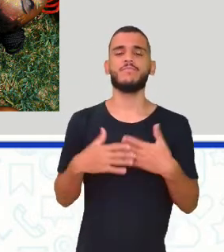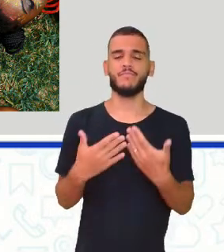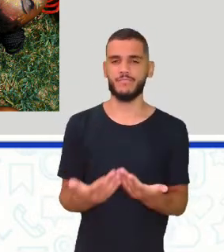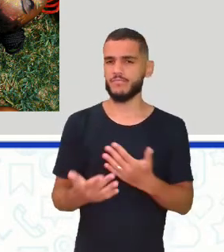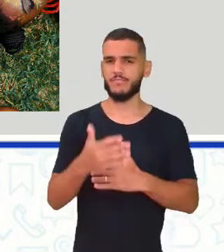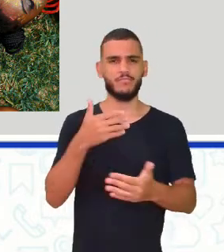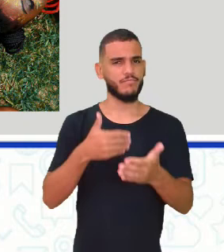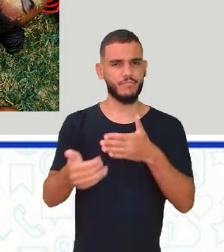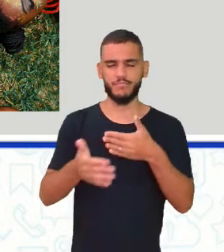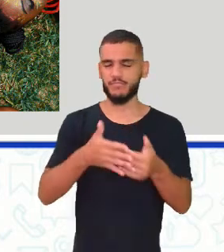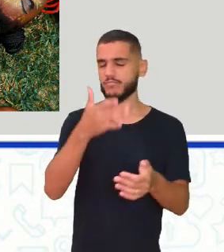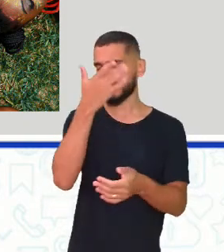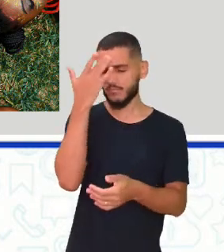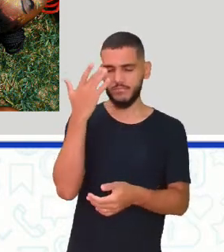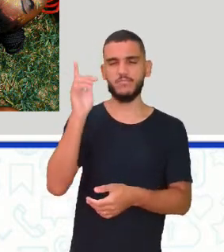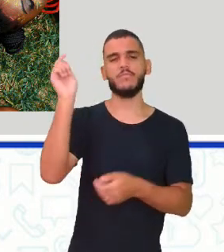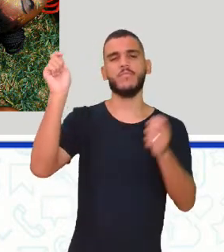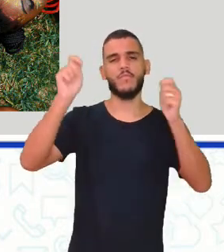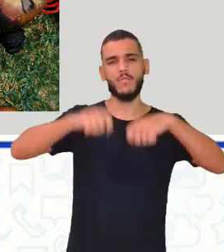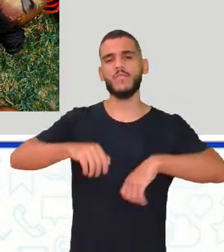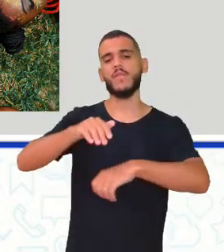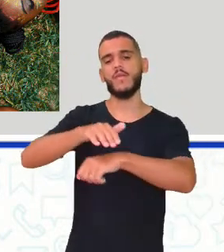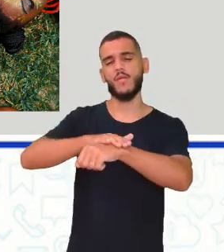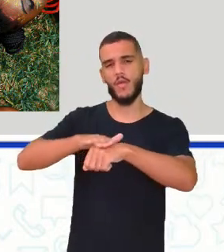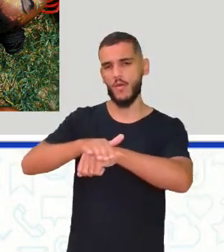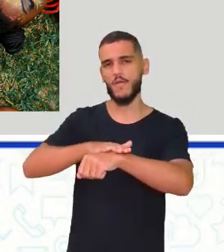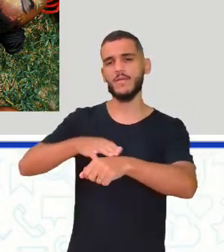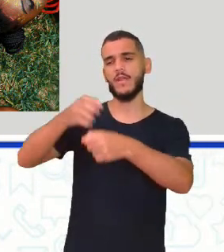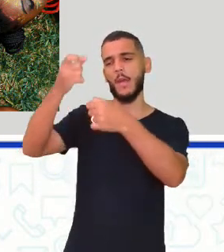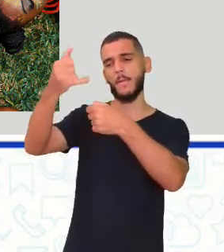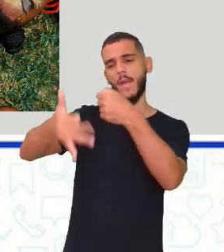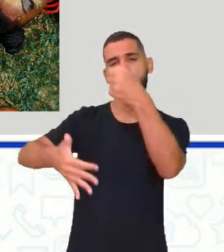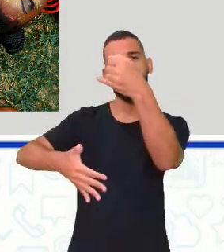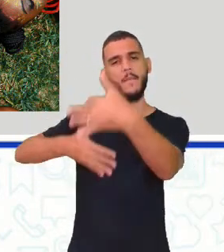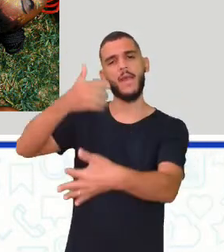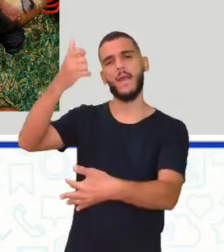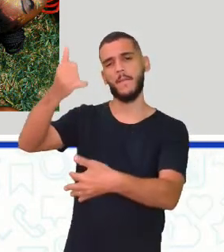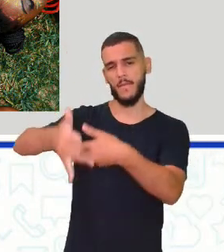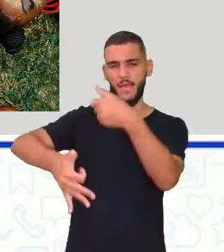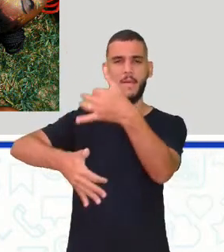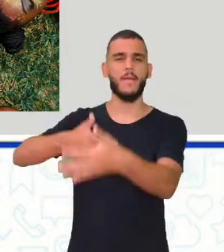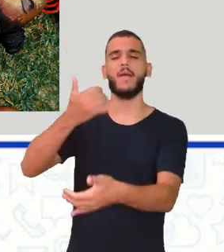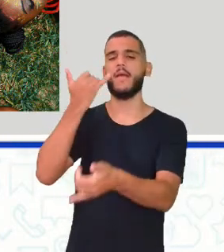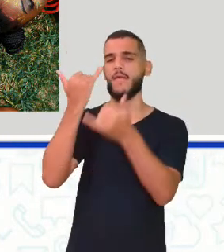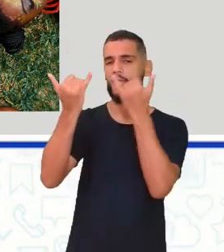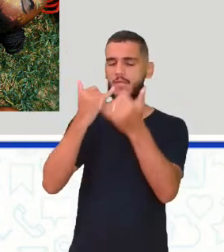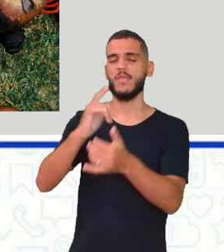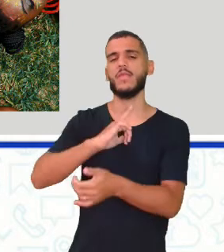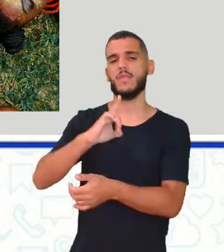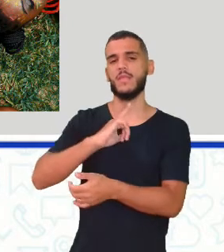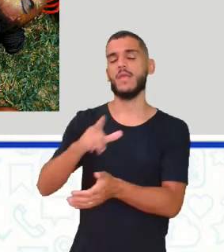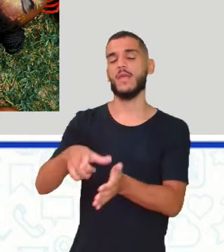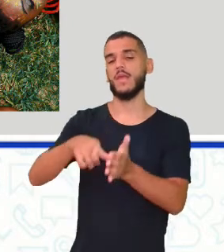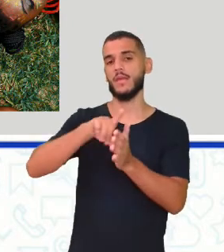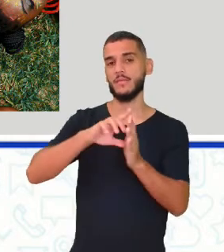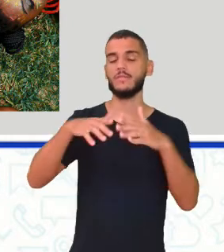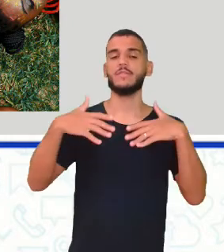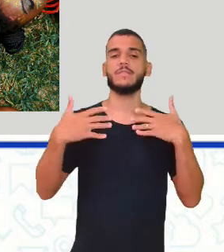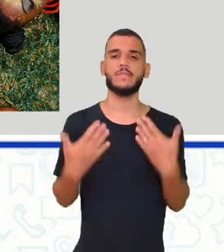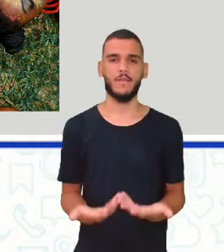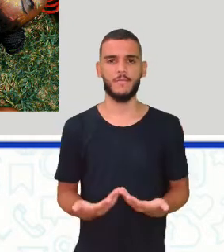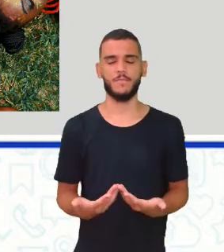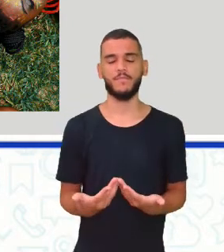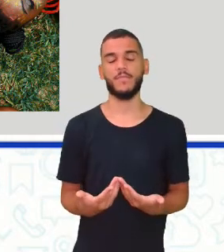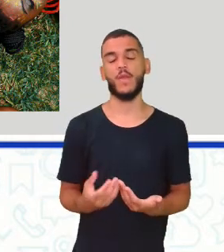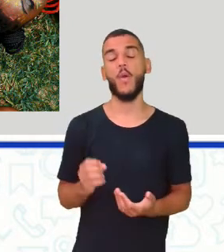língua portuguesa, pode conversar com vocês, não é? Sobre essa informação que eu trago para vocês hoje. Ou